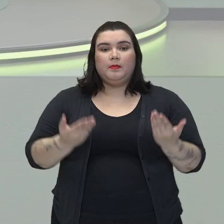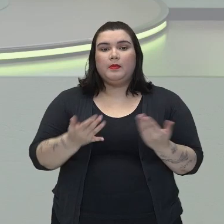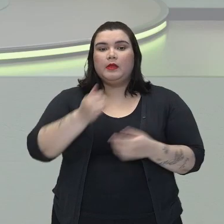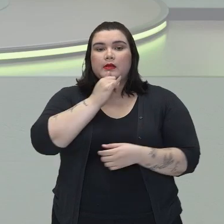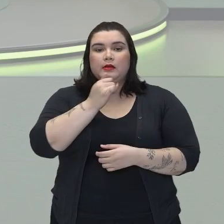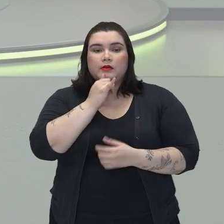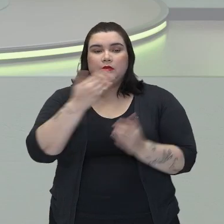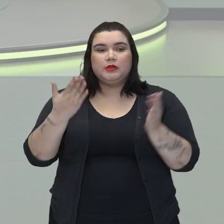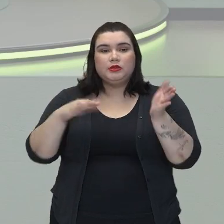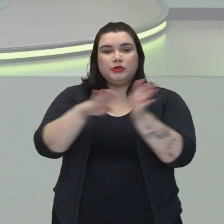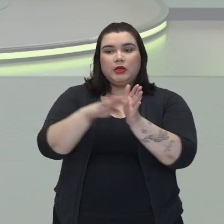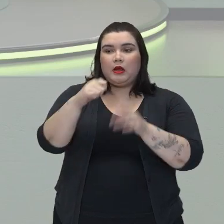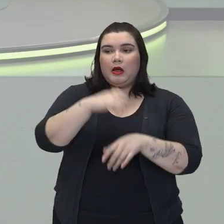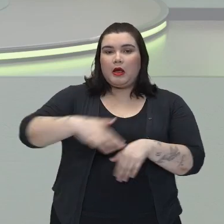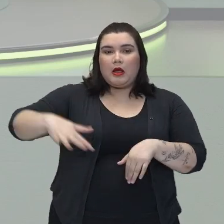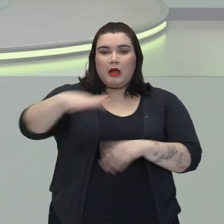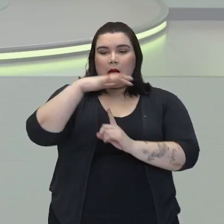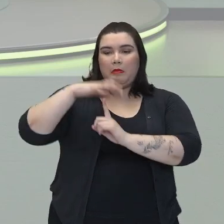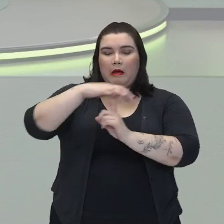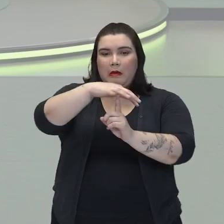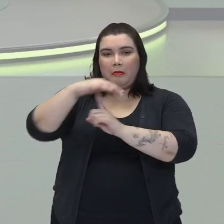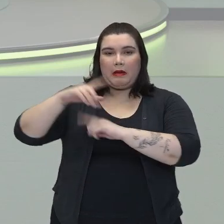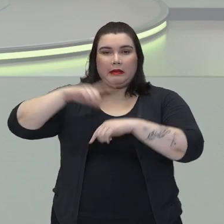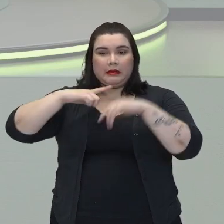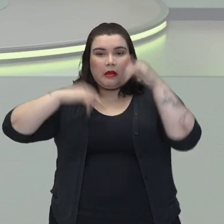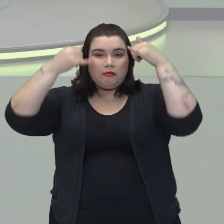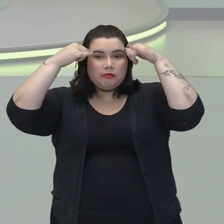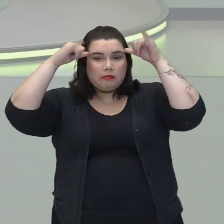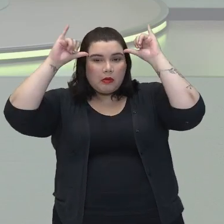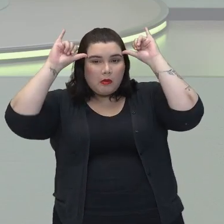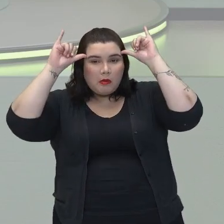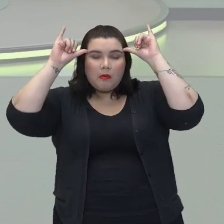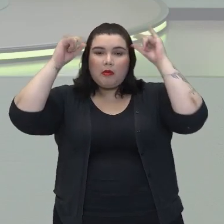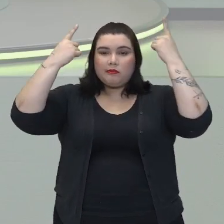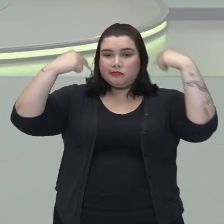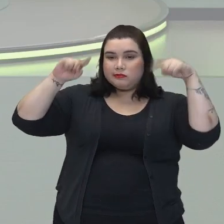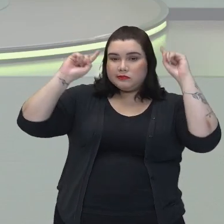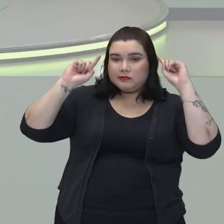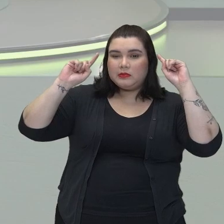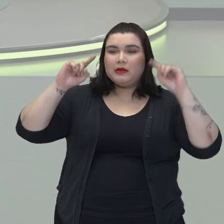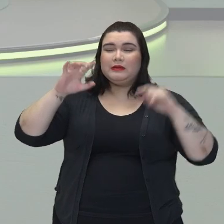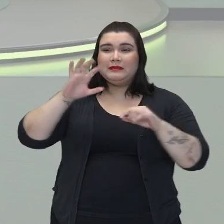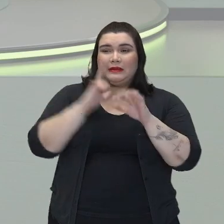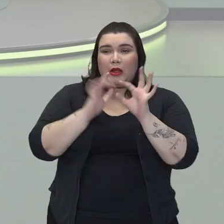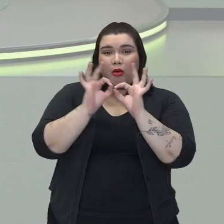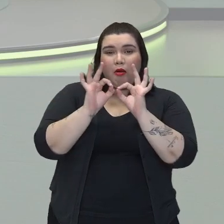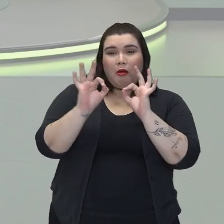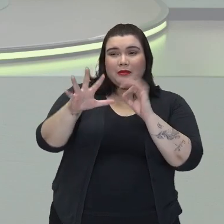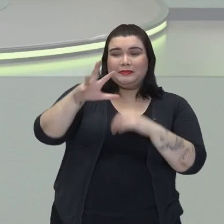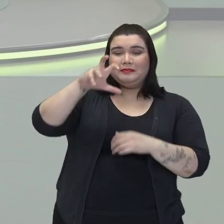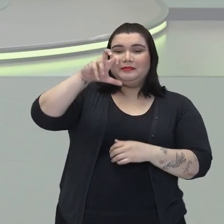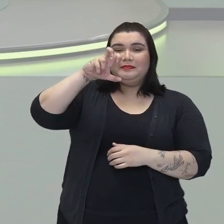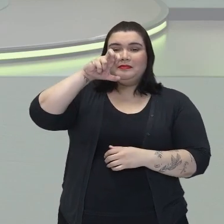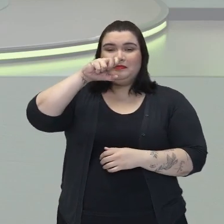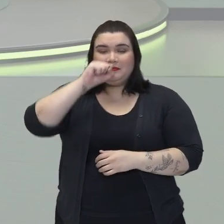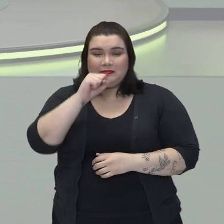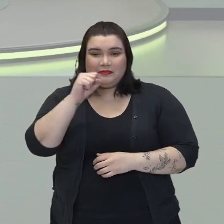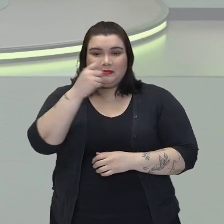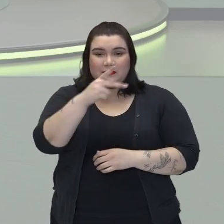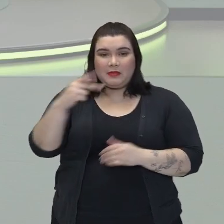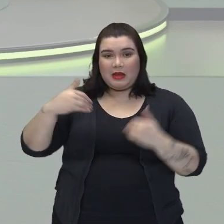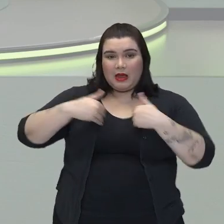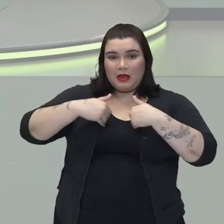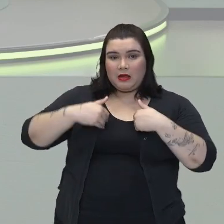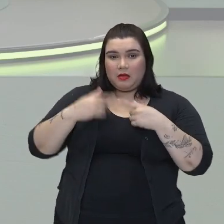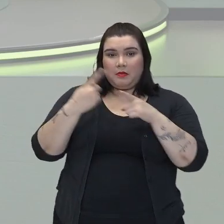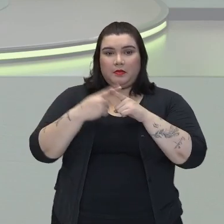uma fazenda que tem boi, que tem vaca, que tem cabra, a gente percebe de longe o cheiro desses animais por